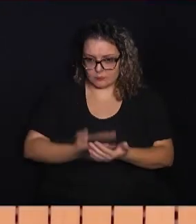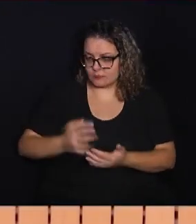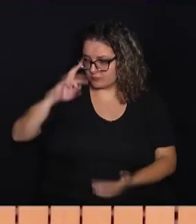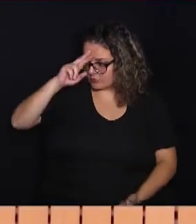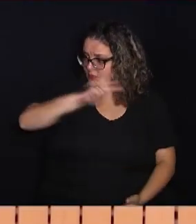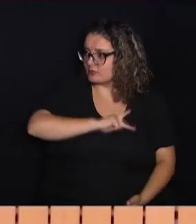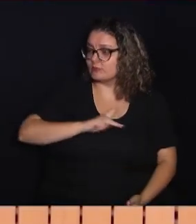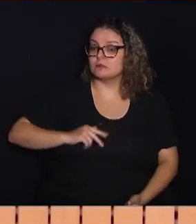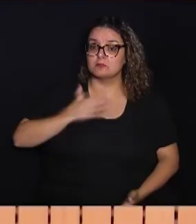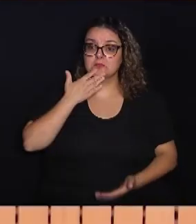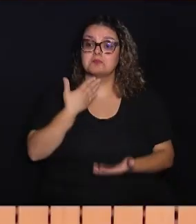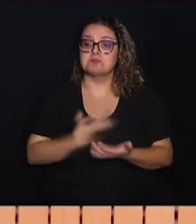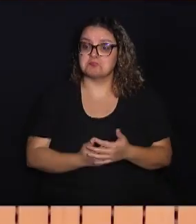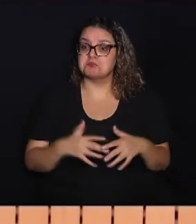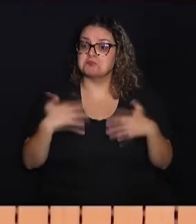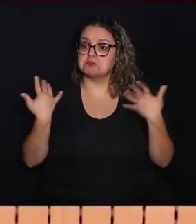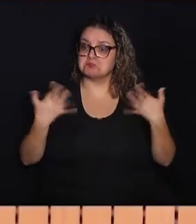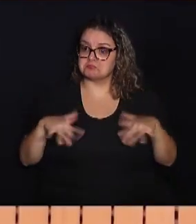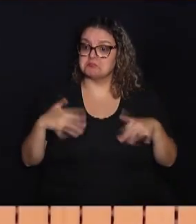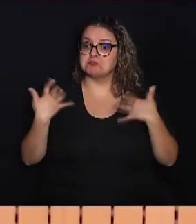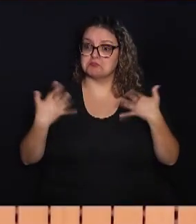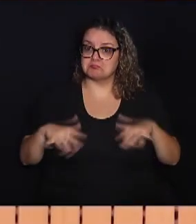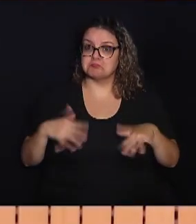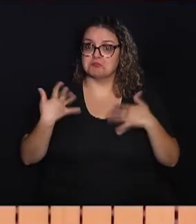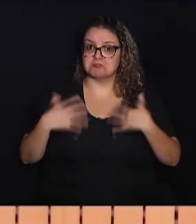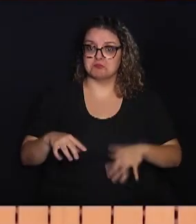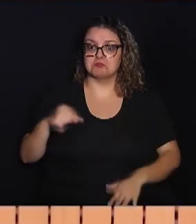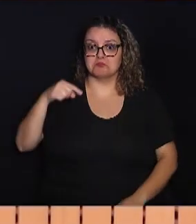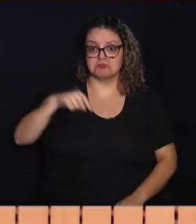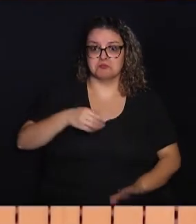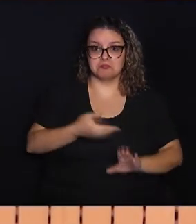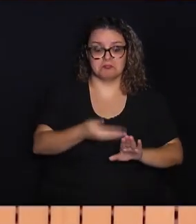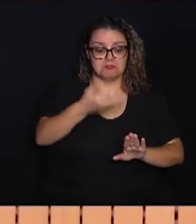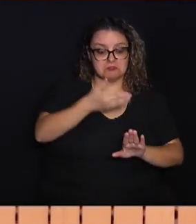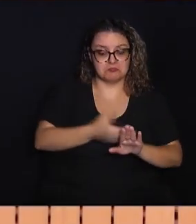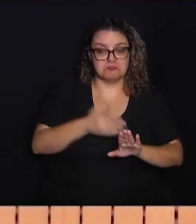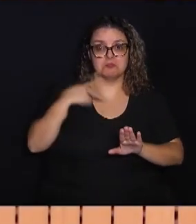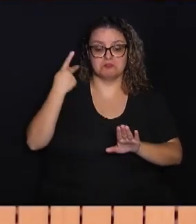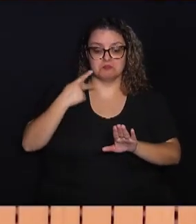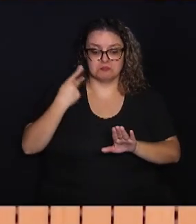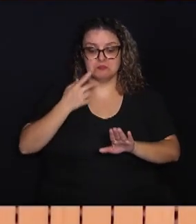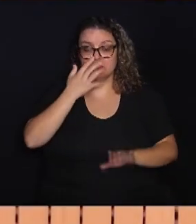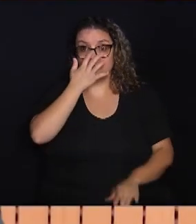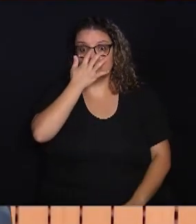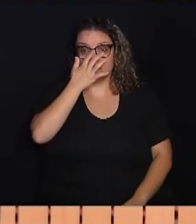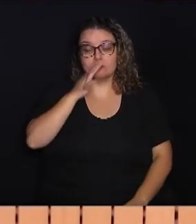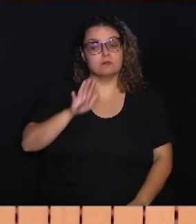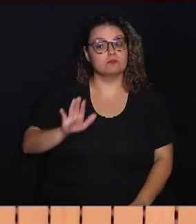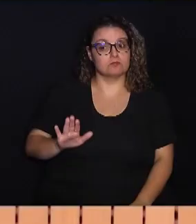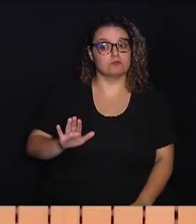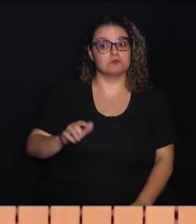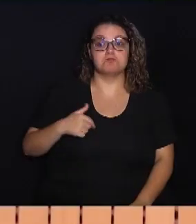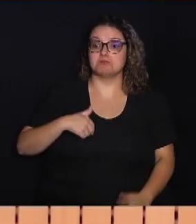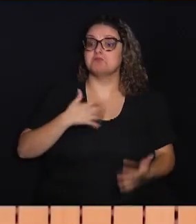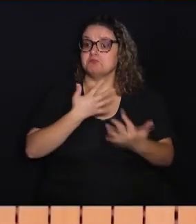uma surpresa aqui nos Bastidores político mas